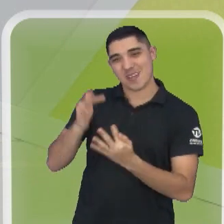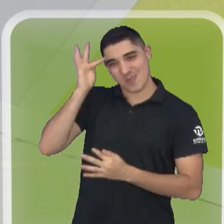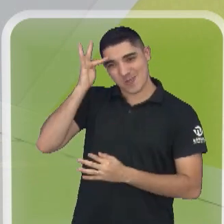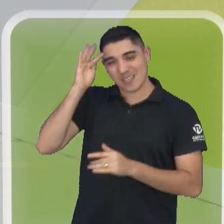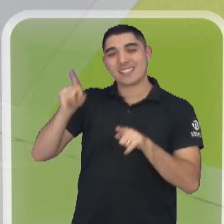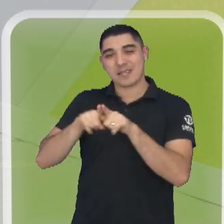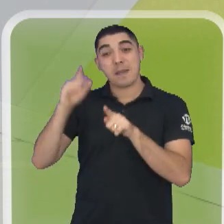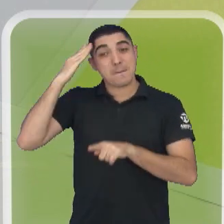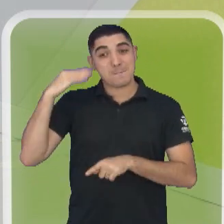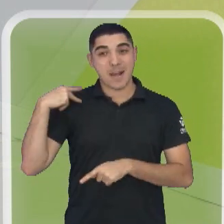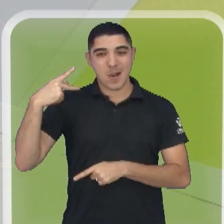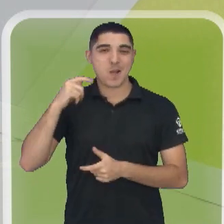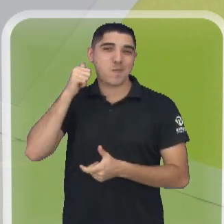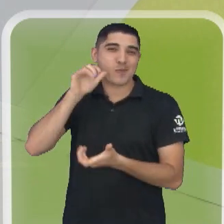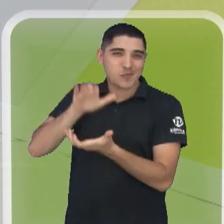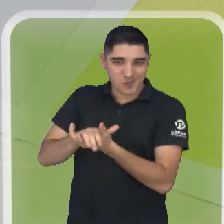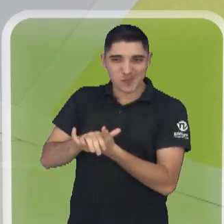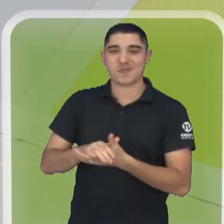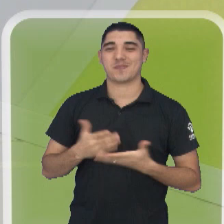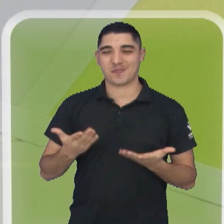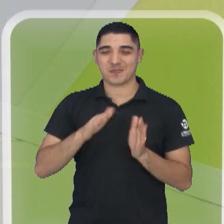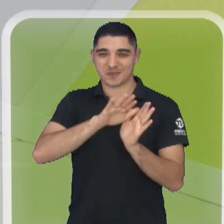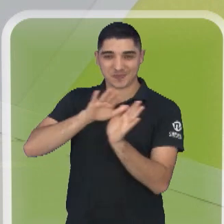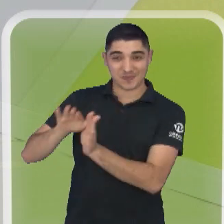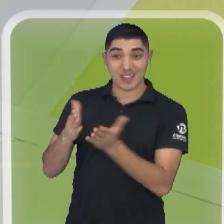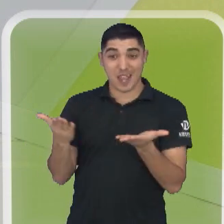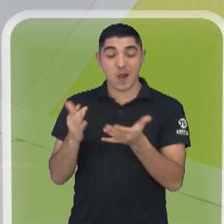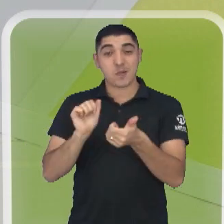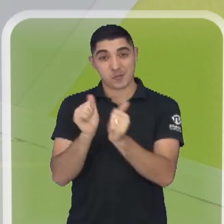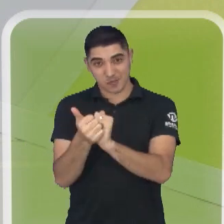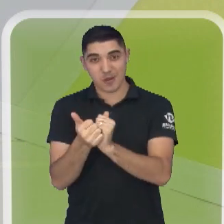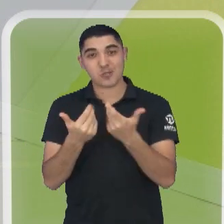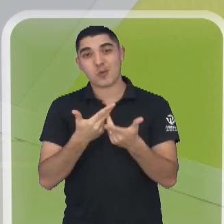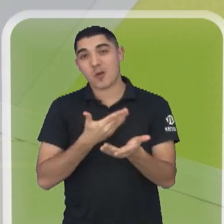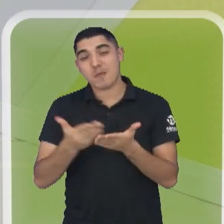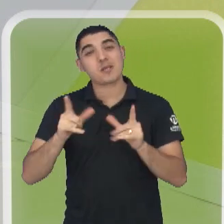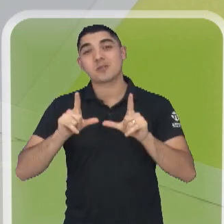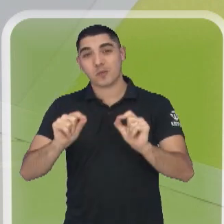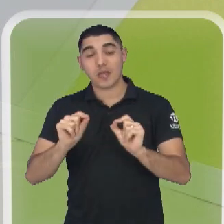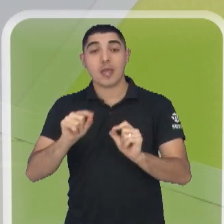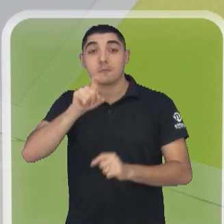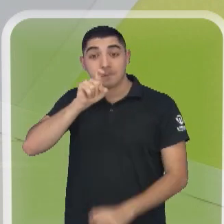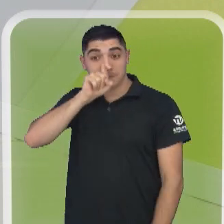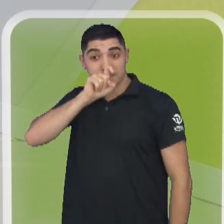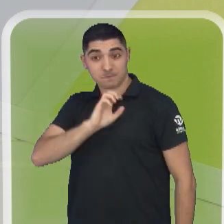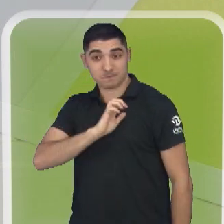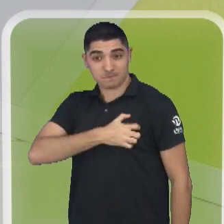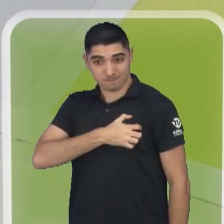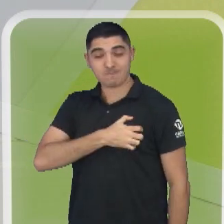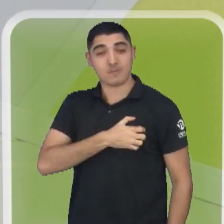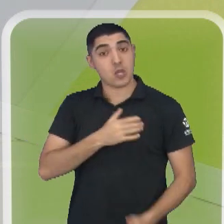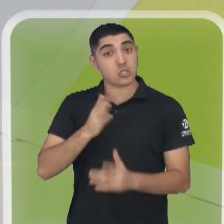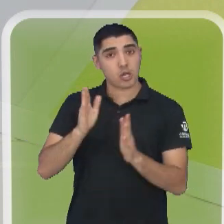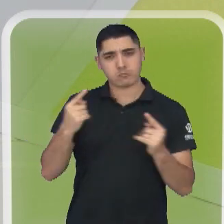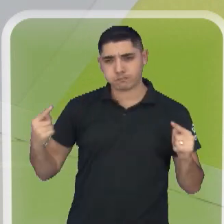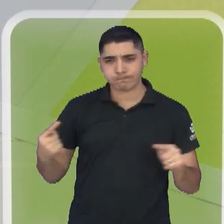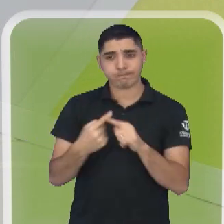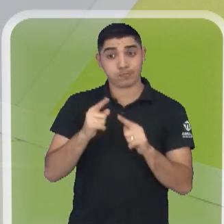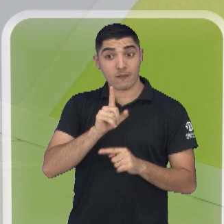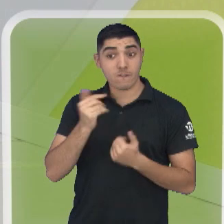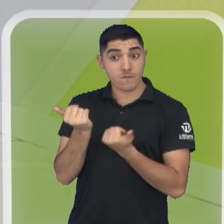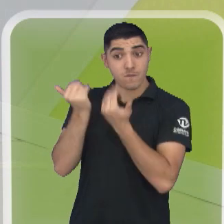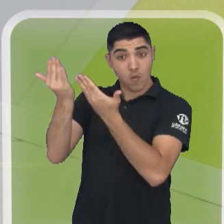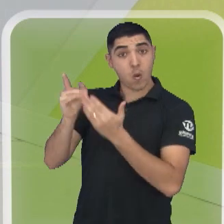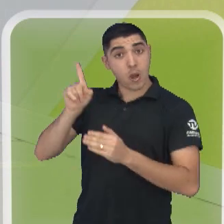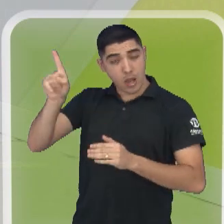também. E a gente começa a Hora do Esporte de hoje, e não poderia ser diferente, falando da nossa Águia do Vale, que foi até Capivari